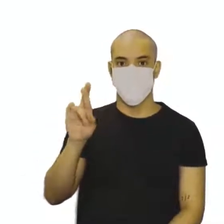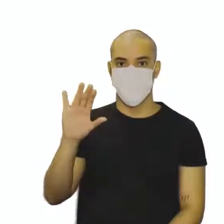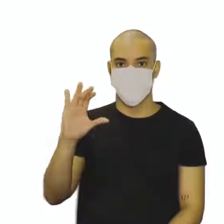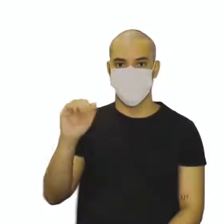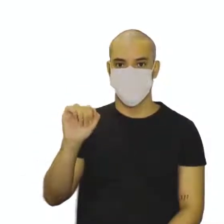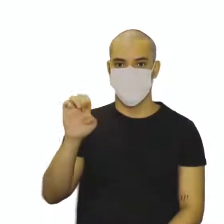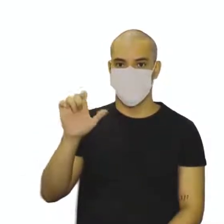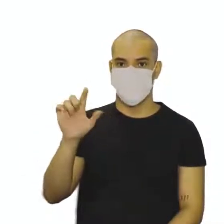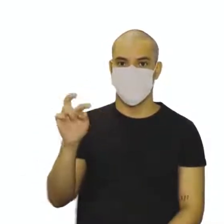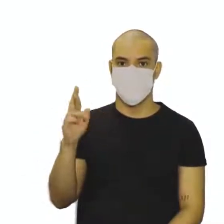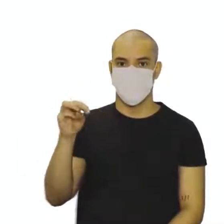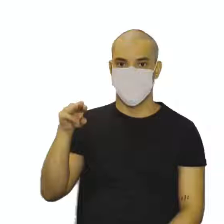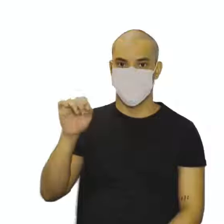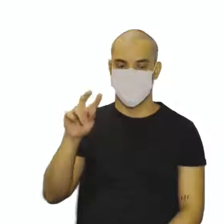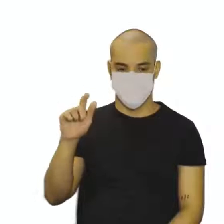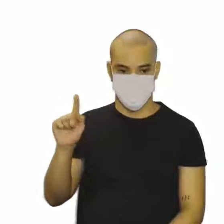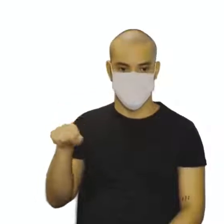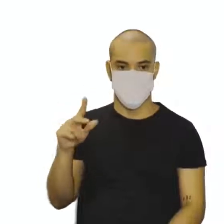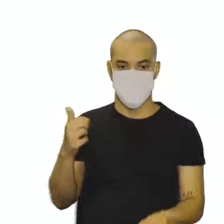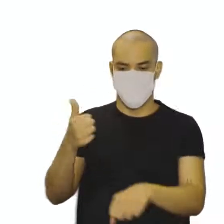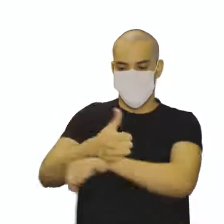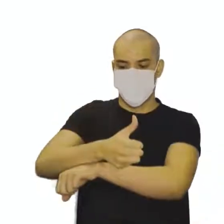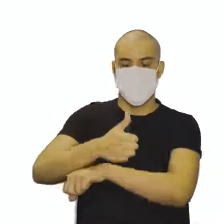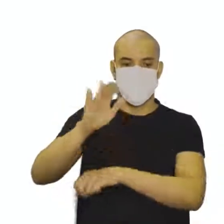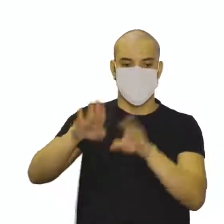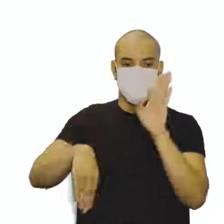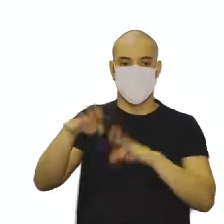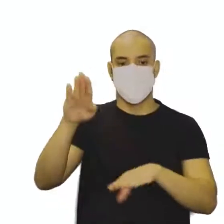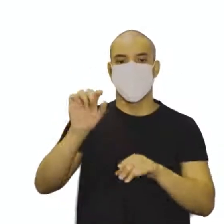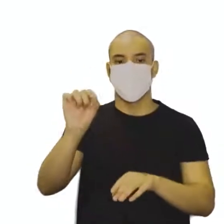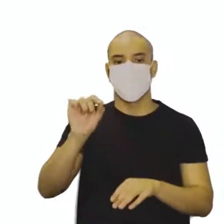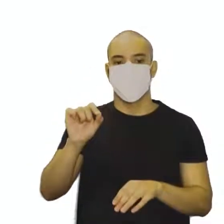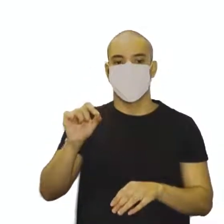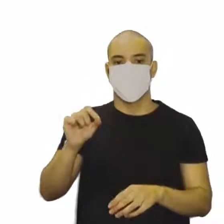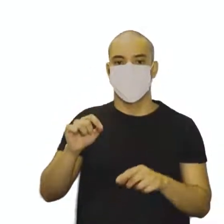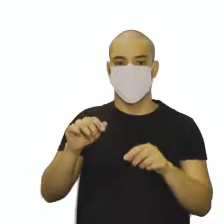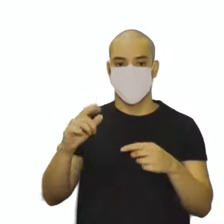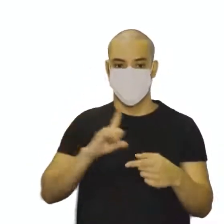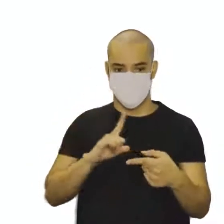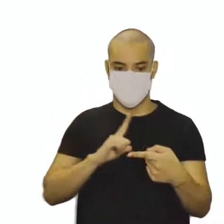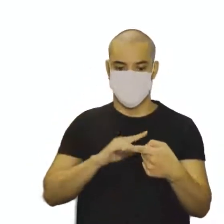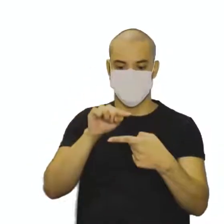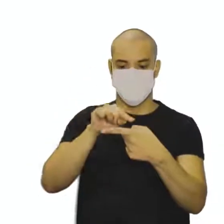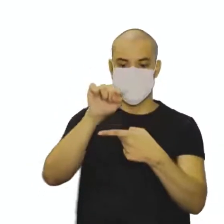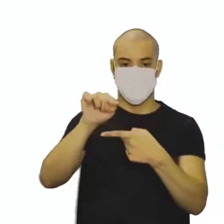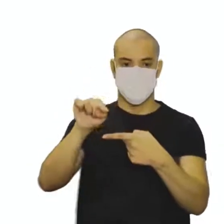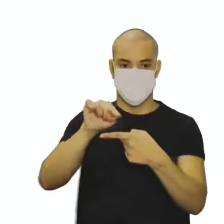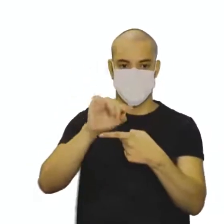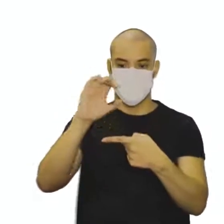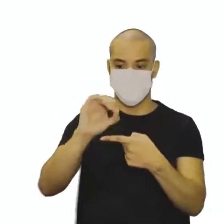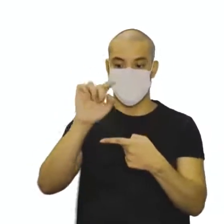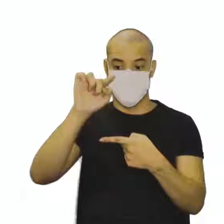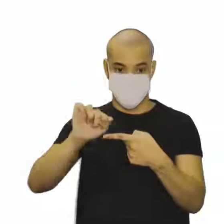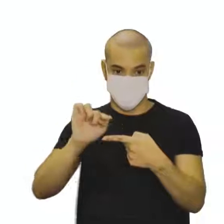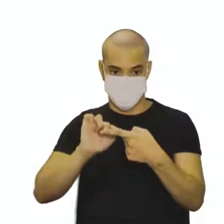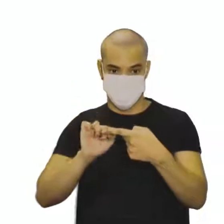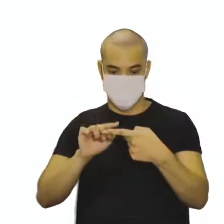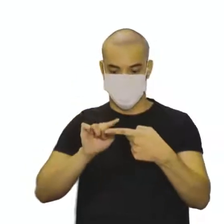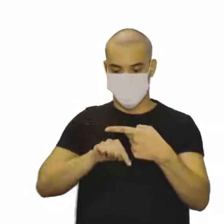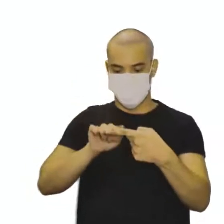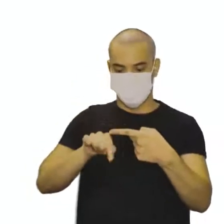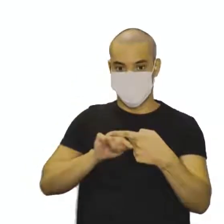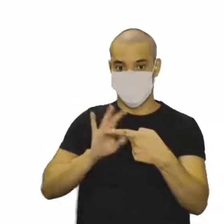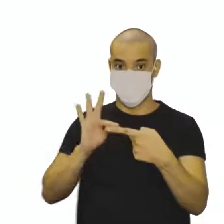dizer assim, ela é forçada, e ela depende da variação do fluxo magnético pelo tempo.